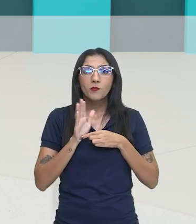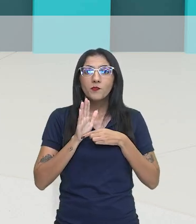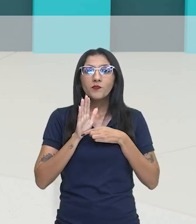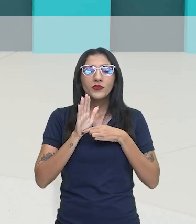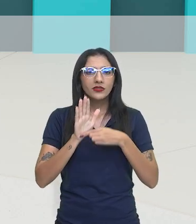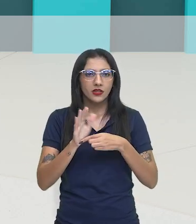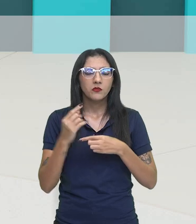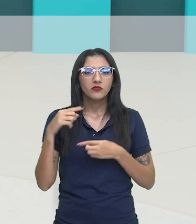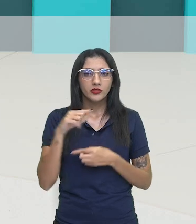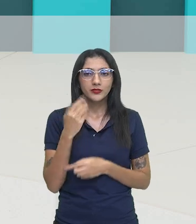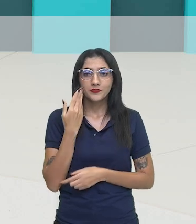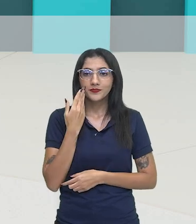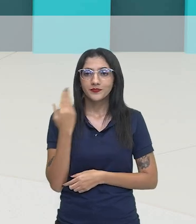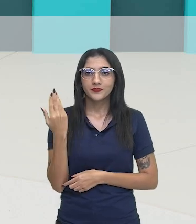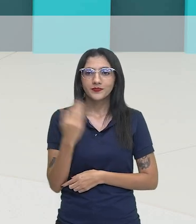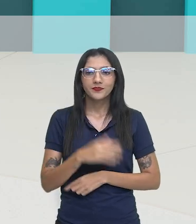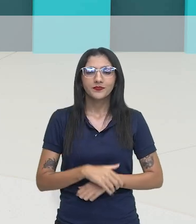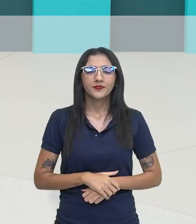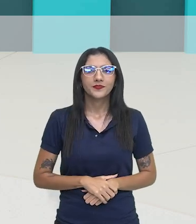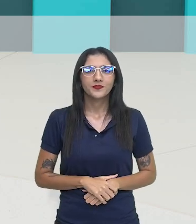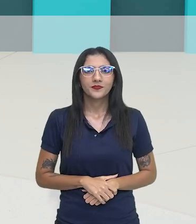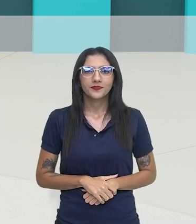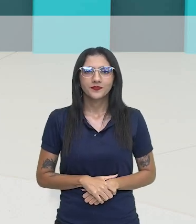nessa animação. Observem aí.